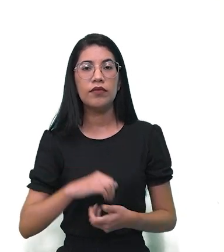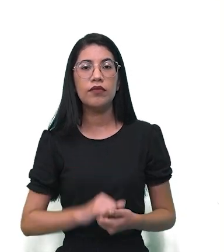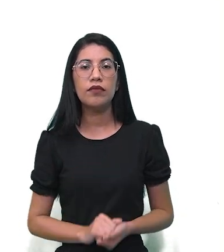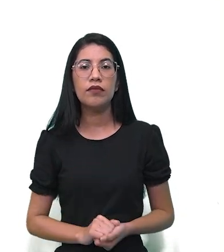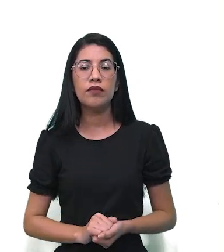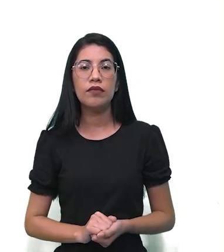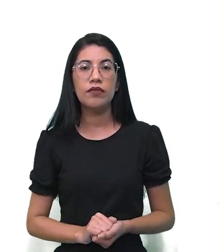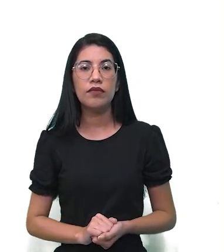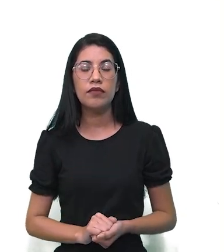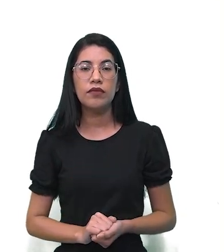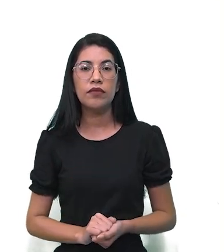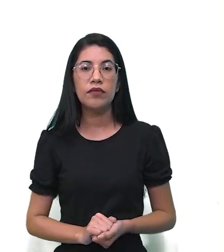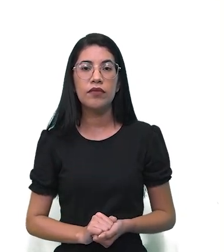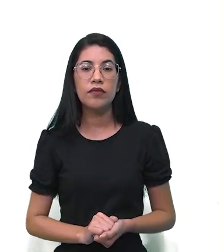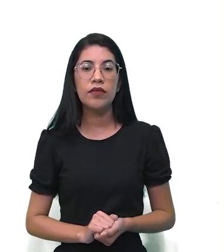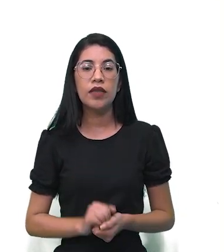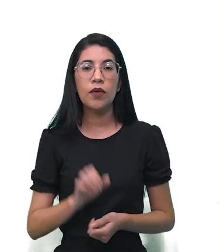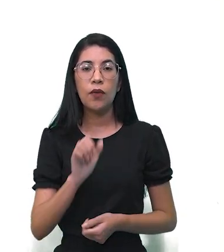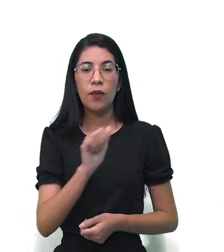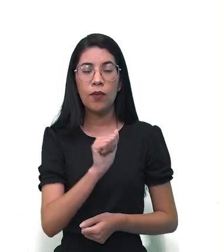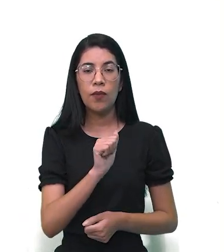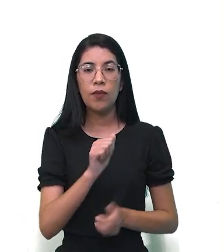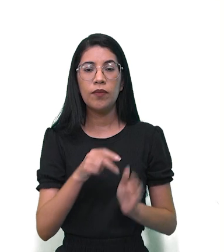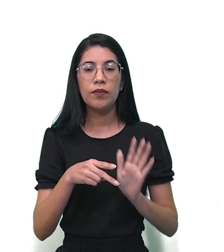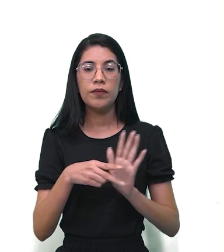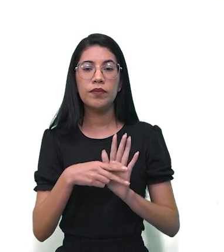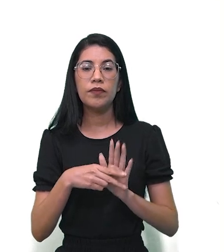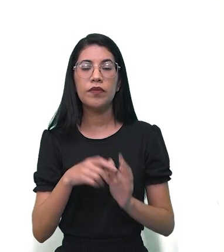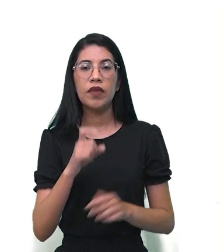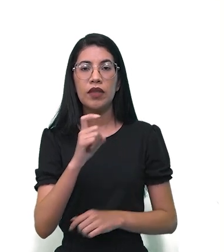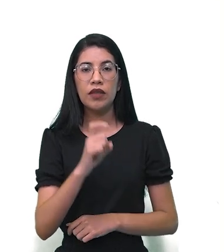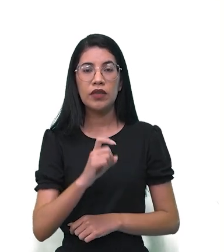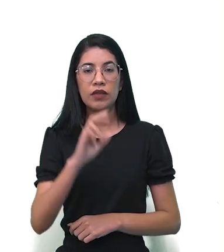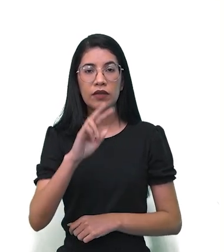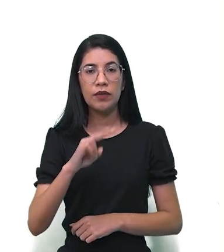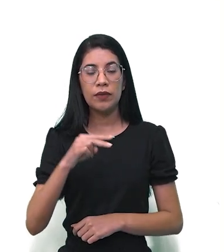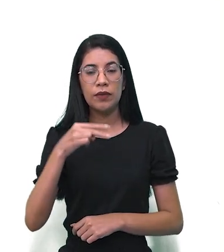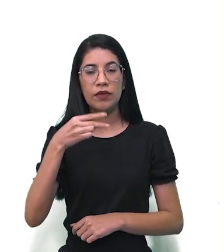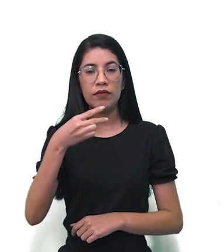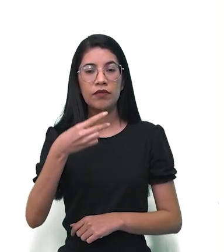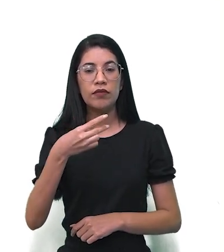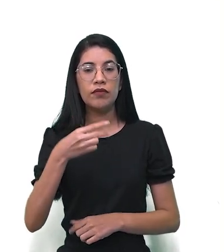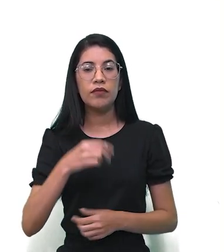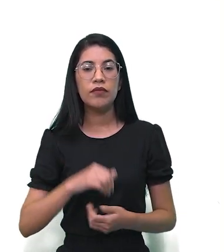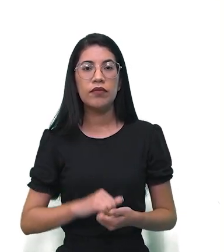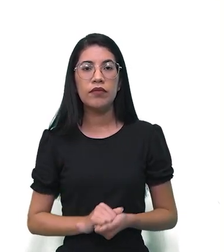9. A área é igual a x ao quadrado